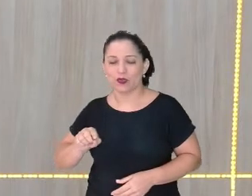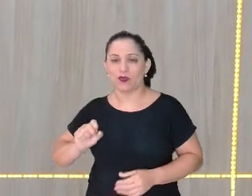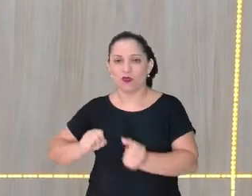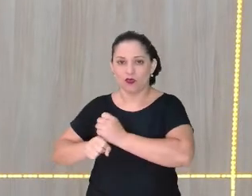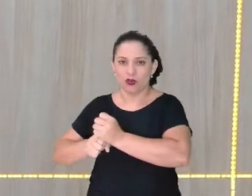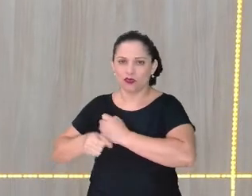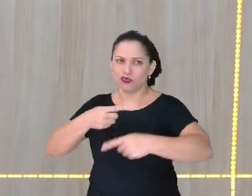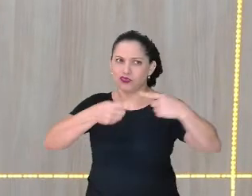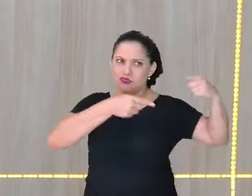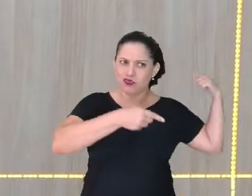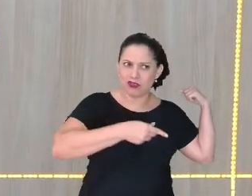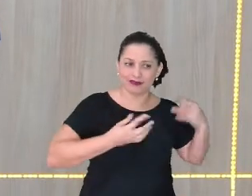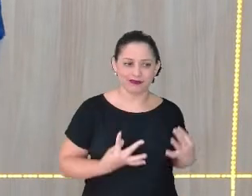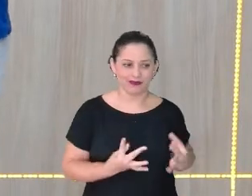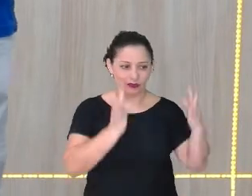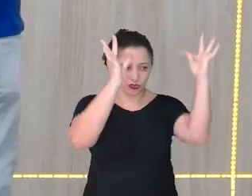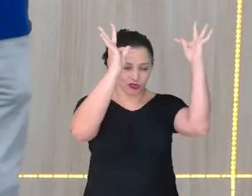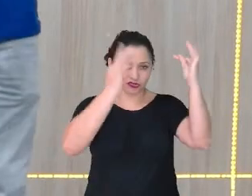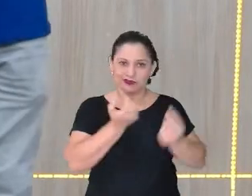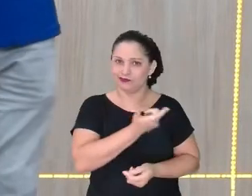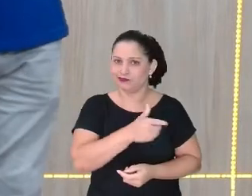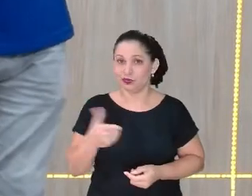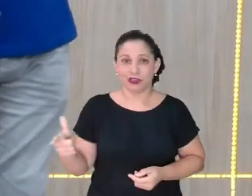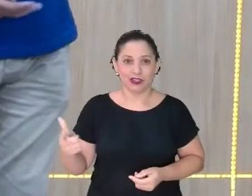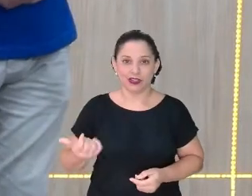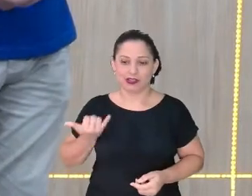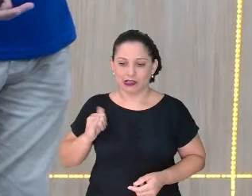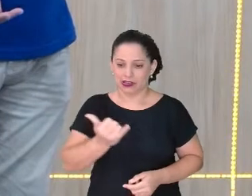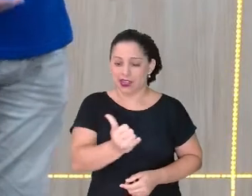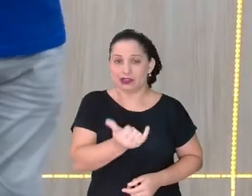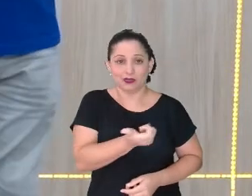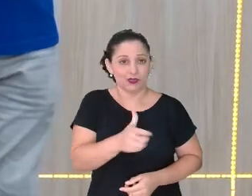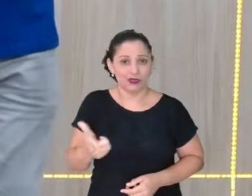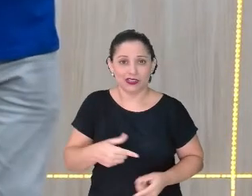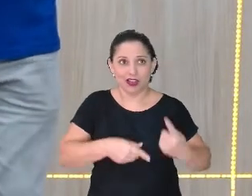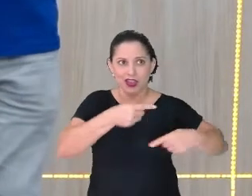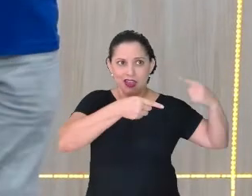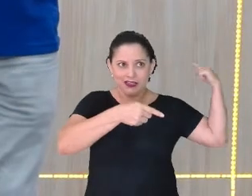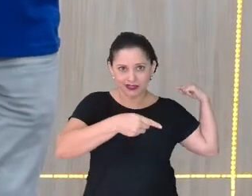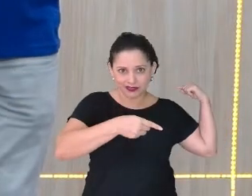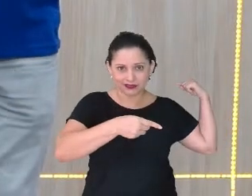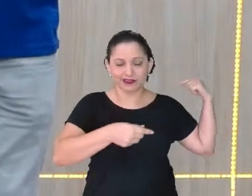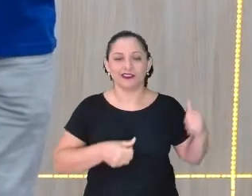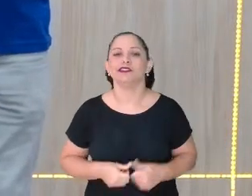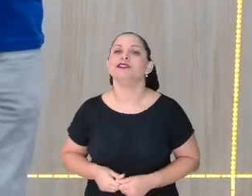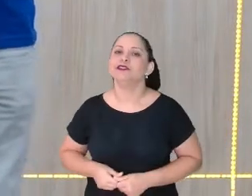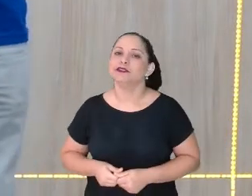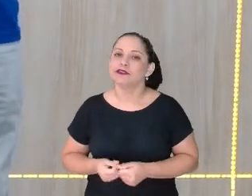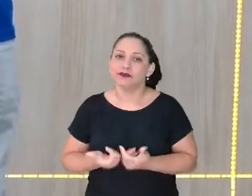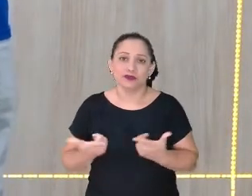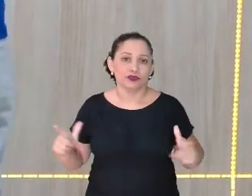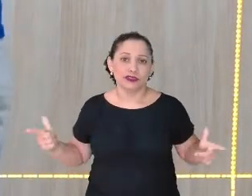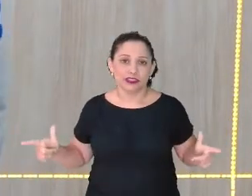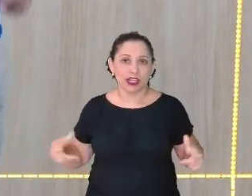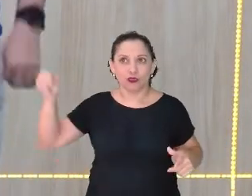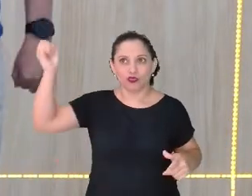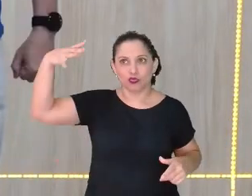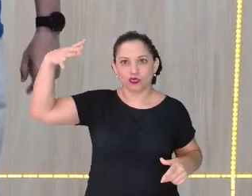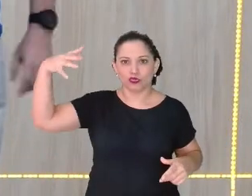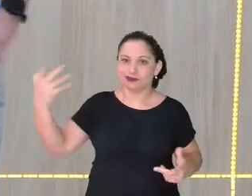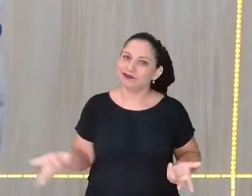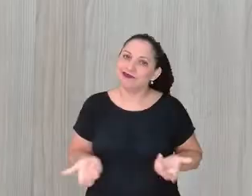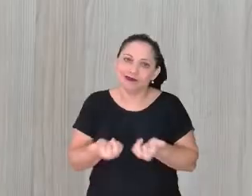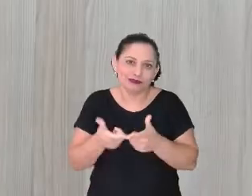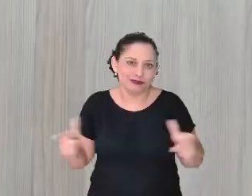existe hoje, né? Não existia energia, eletricidade, energia sim, eletricidade não. E né? o modo de Diga aí, produção